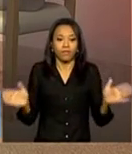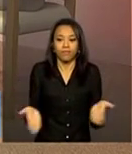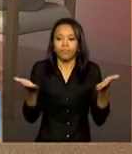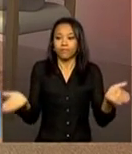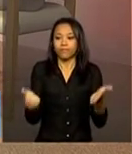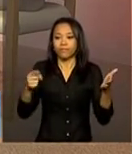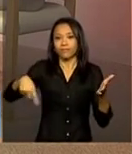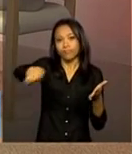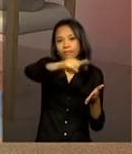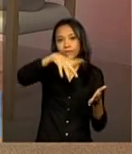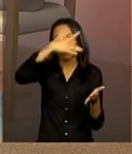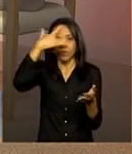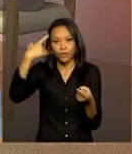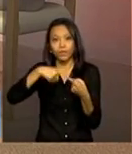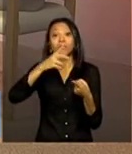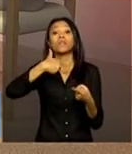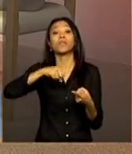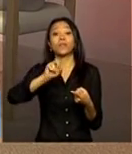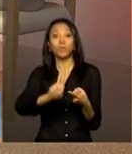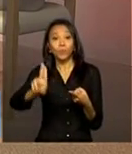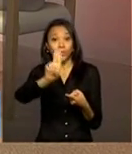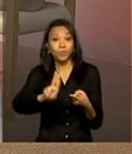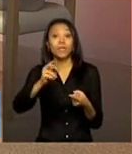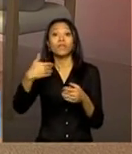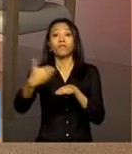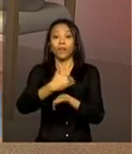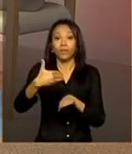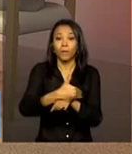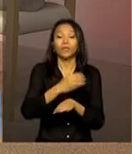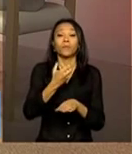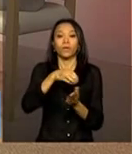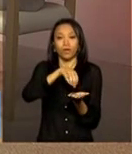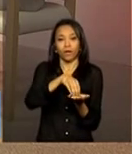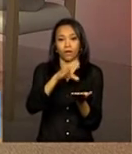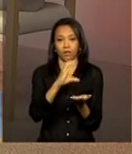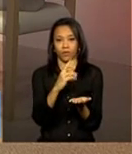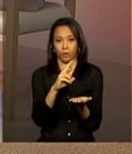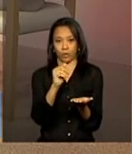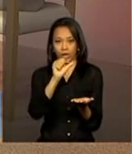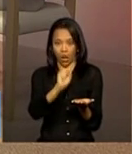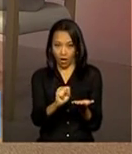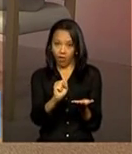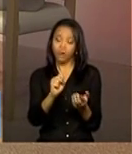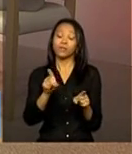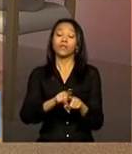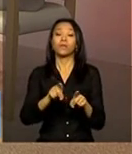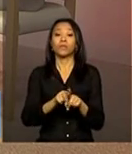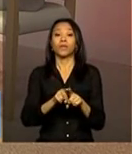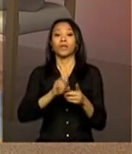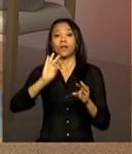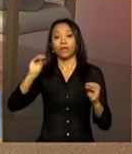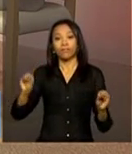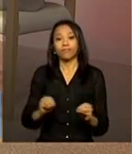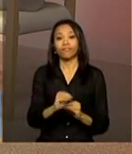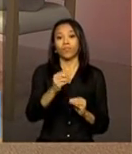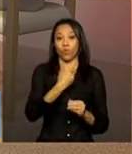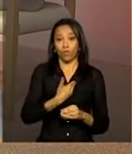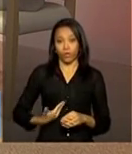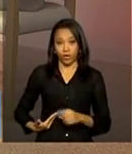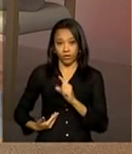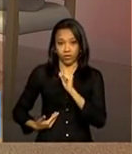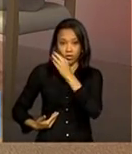população os usuários do Cris os beneficiários de programa de transferência de renda para o